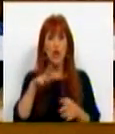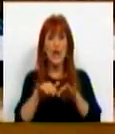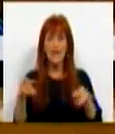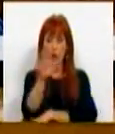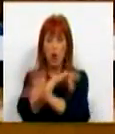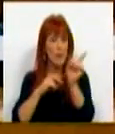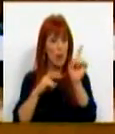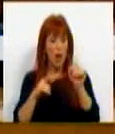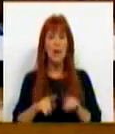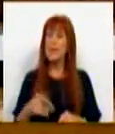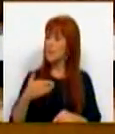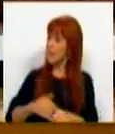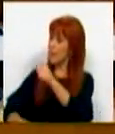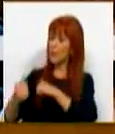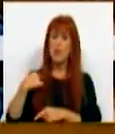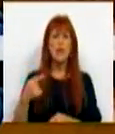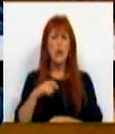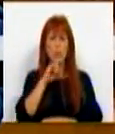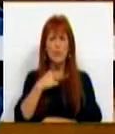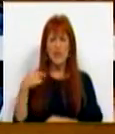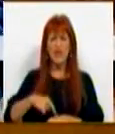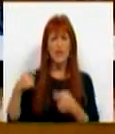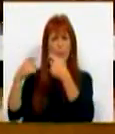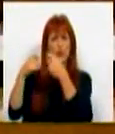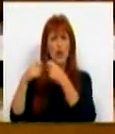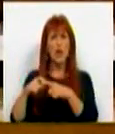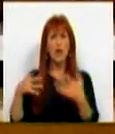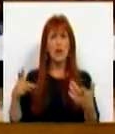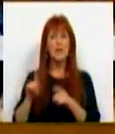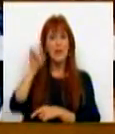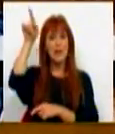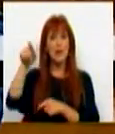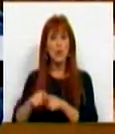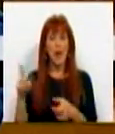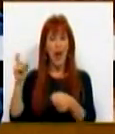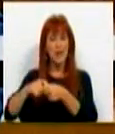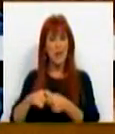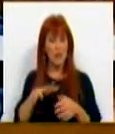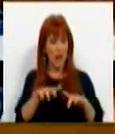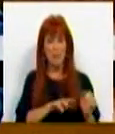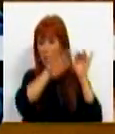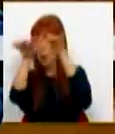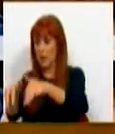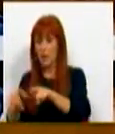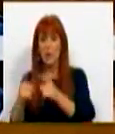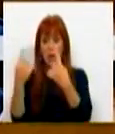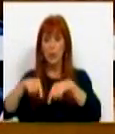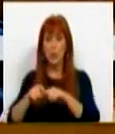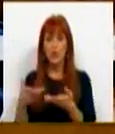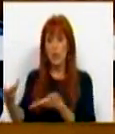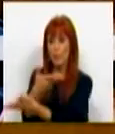europeu. Na semana passada estive a ocasião de estar em Bruxelas, na frente de uma delegação desta Câmara, numa reunião